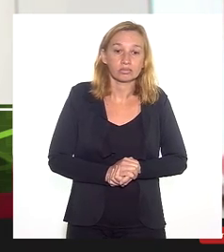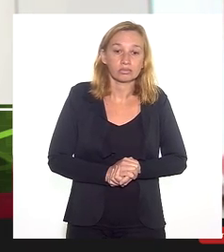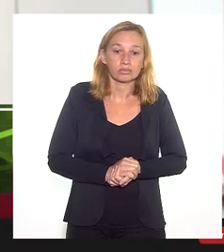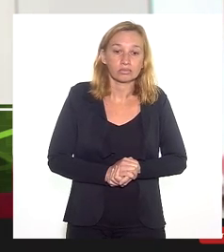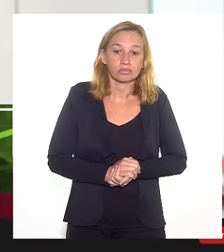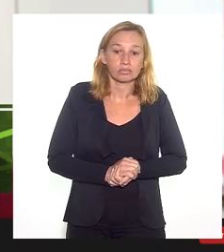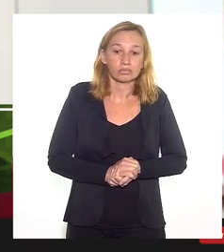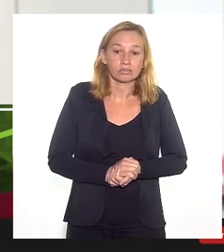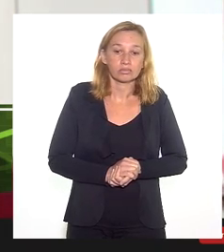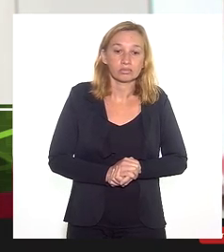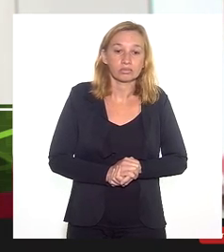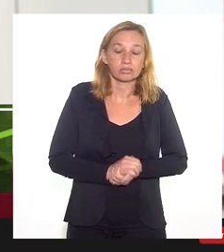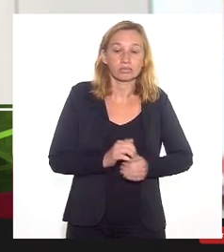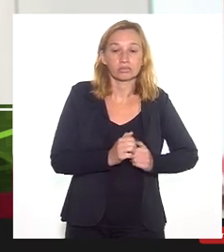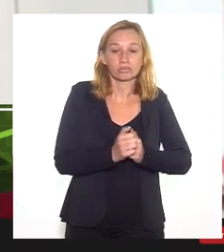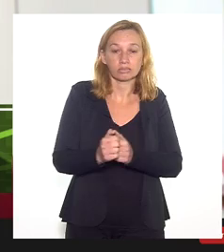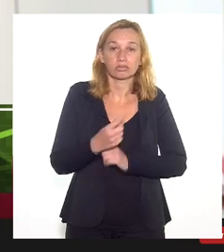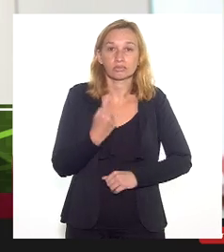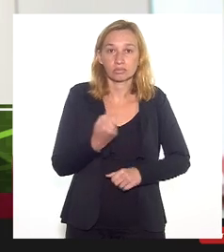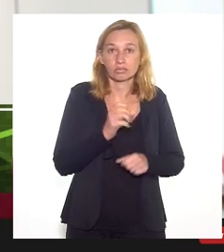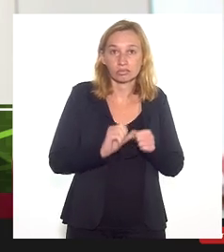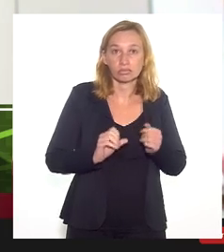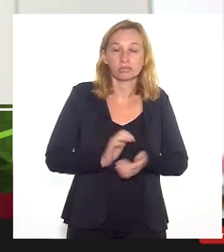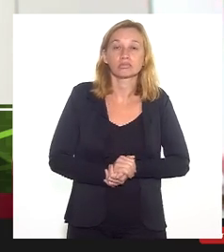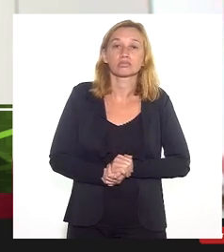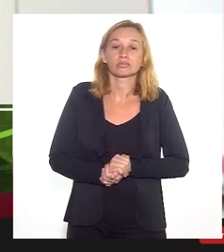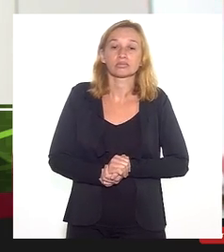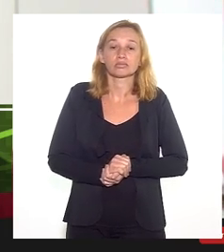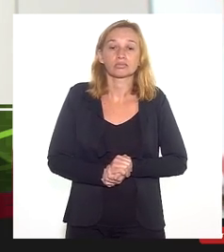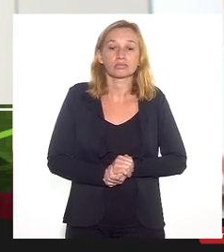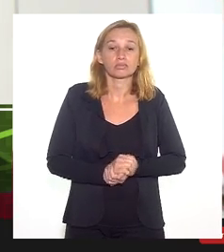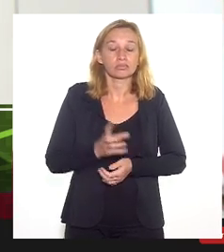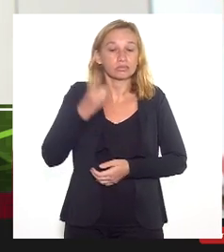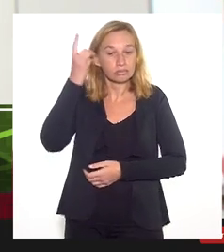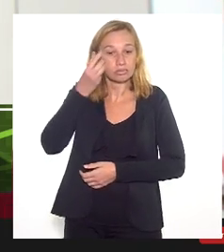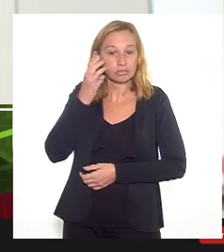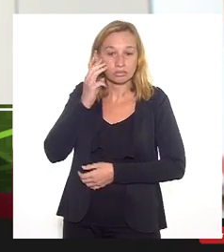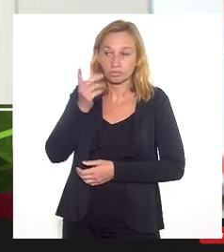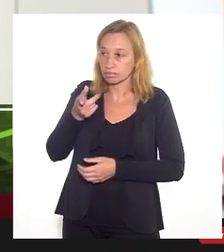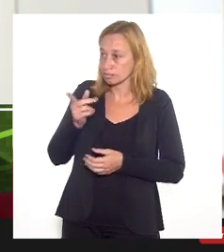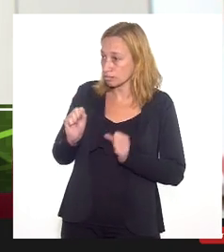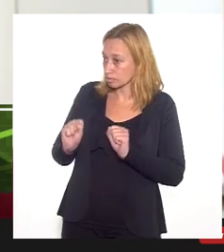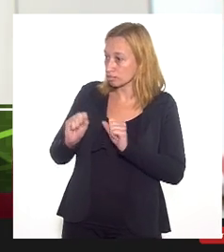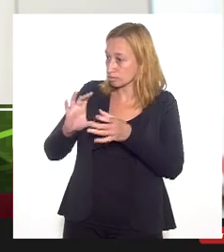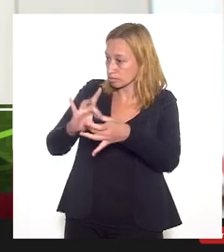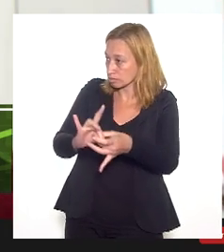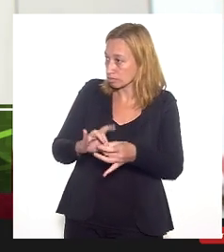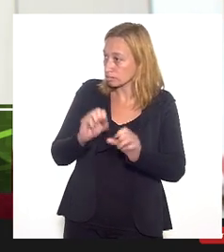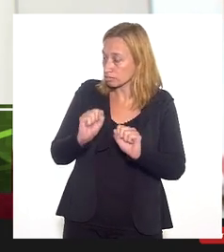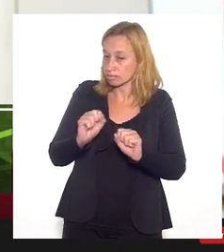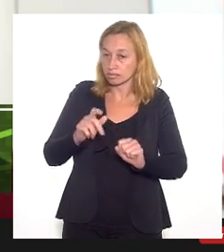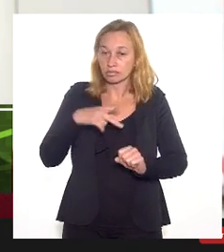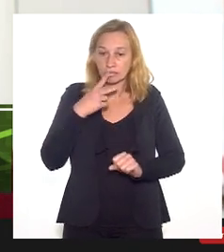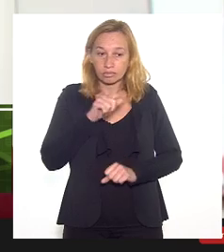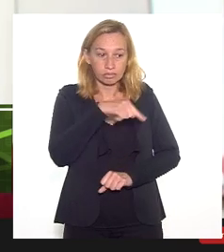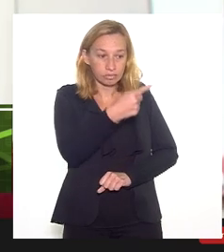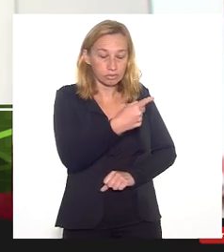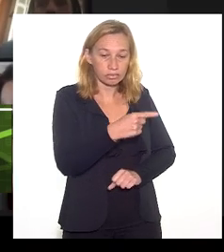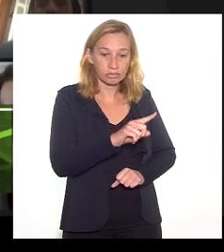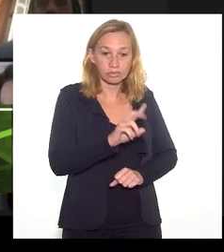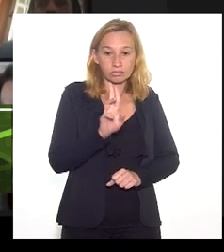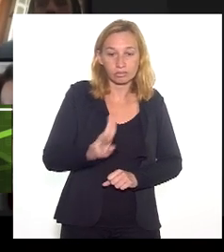uns encaminhamentos para a gente estar fazendo o deputado Valdeque Carneiro pode complementar para a gente passar a palavra aí de volta para as